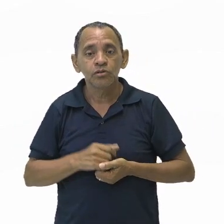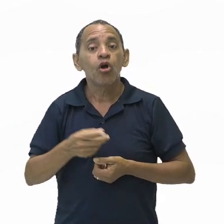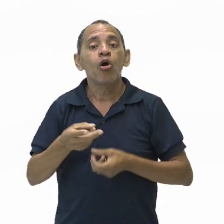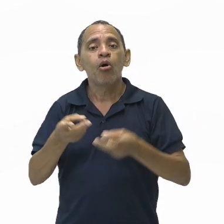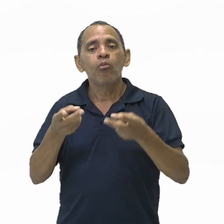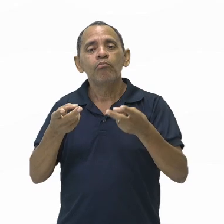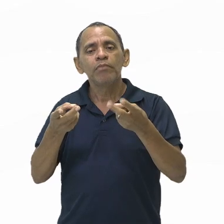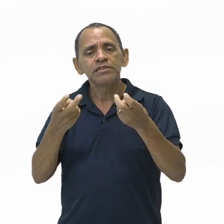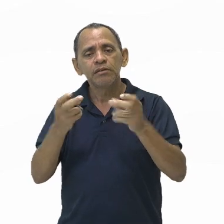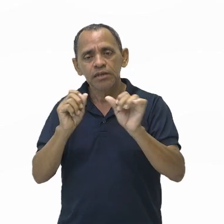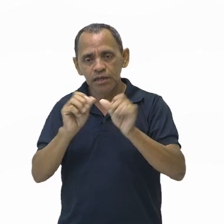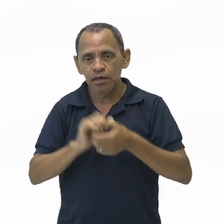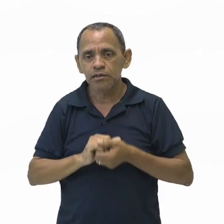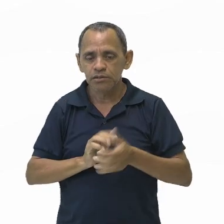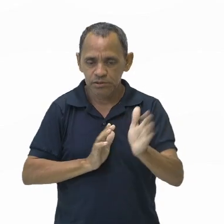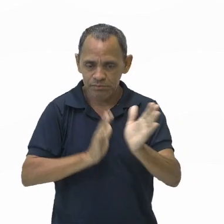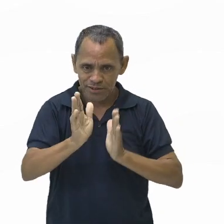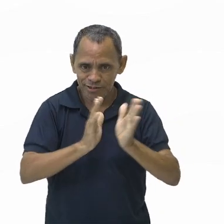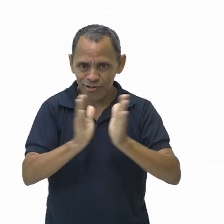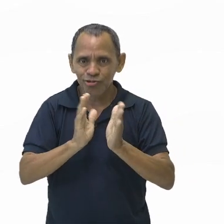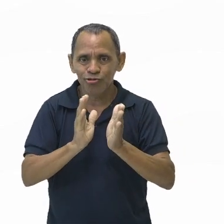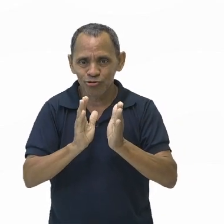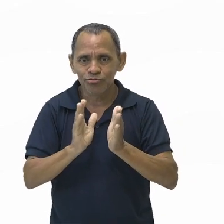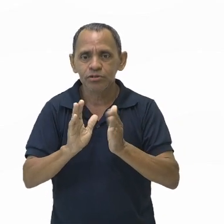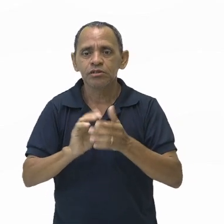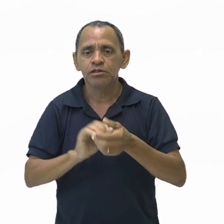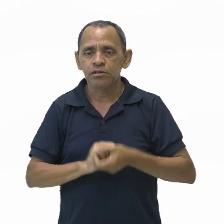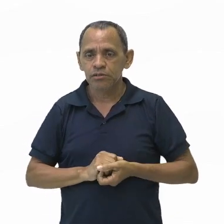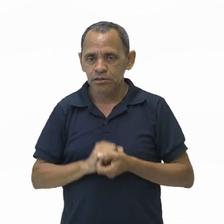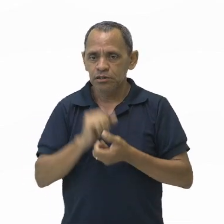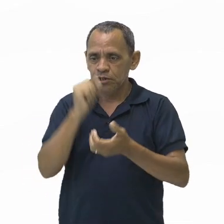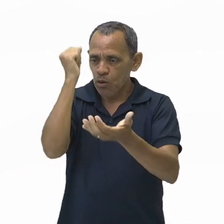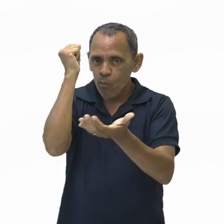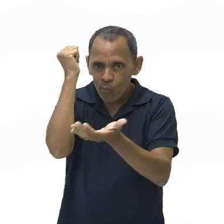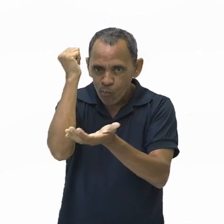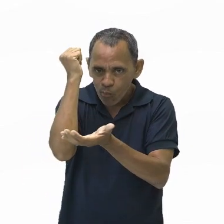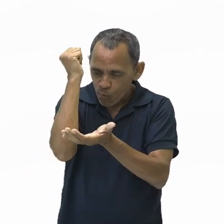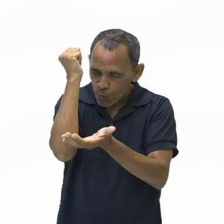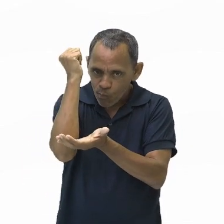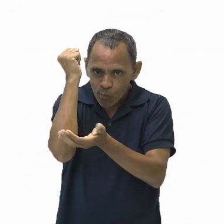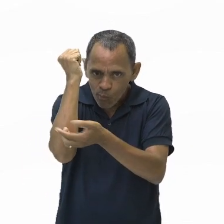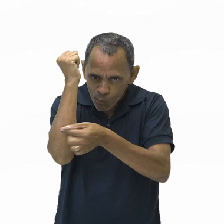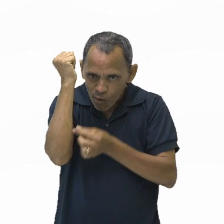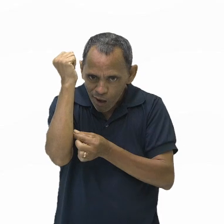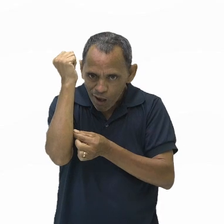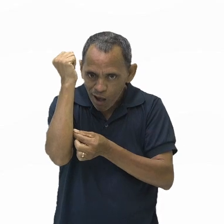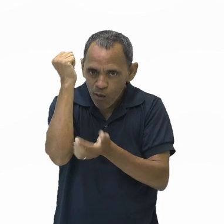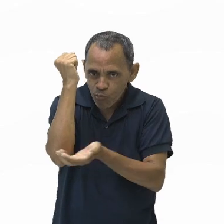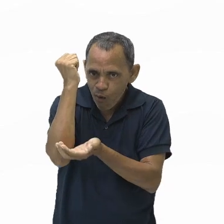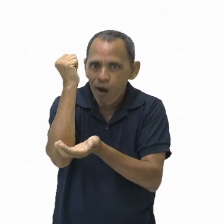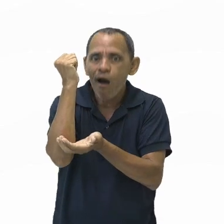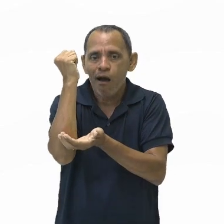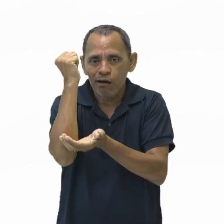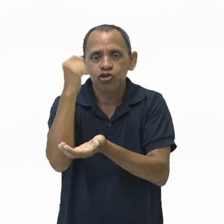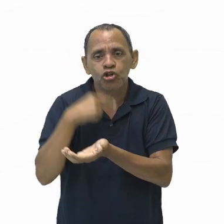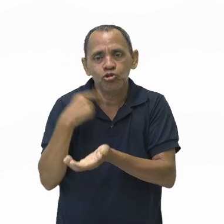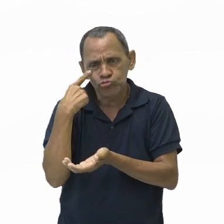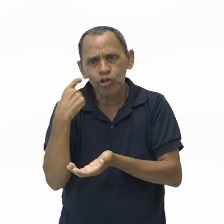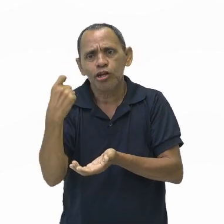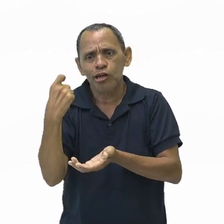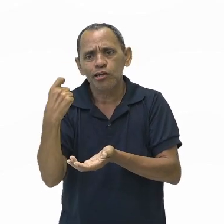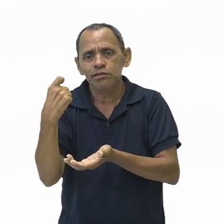aí, né? A história está aí para mostrar para a gente que houve um interesse muito grande na Amazônia, mas era um interesse,